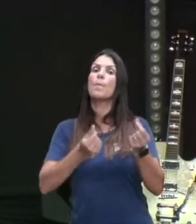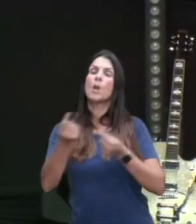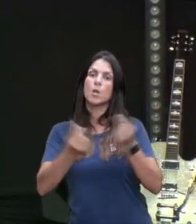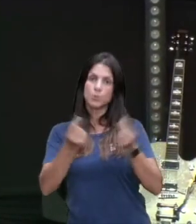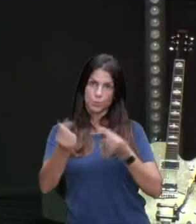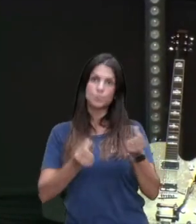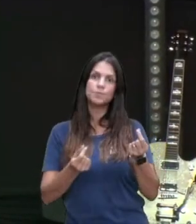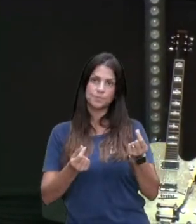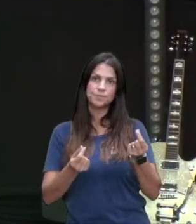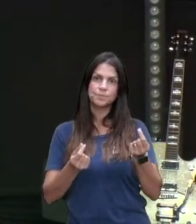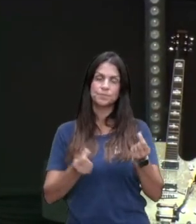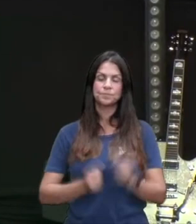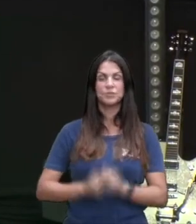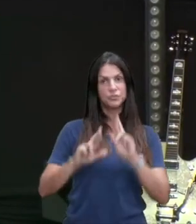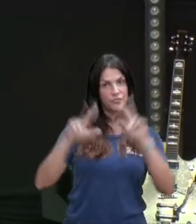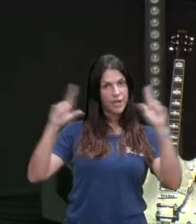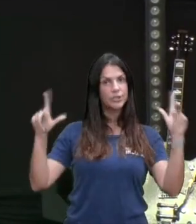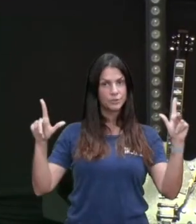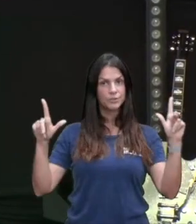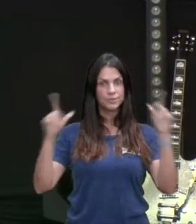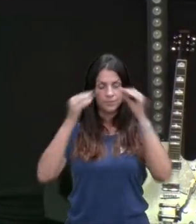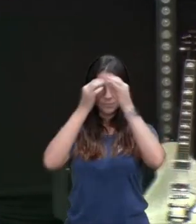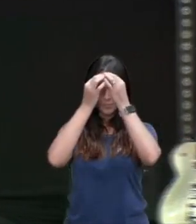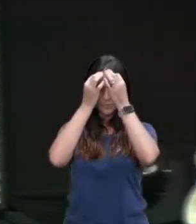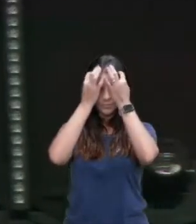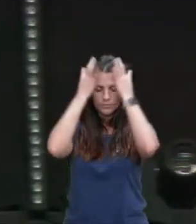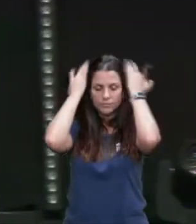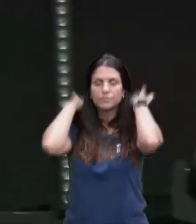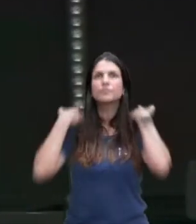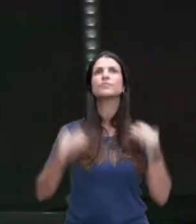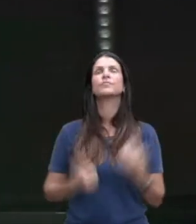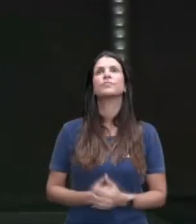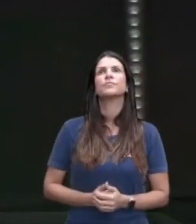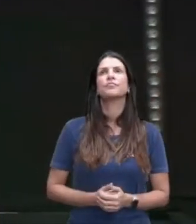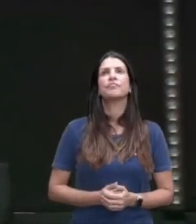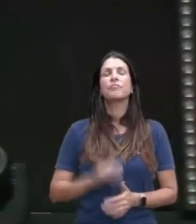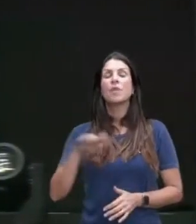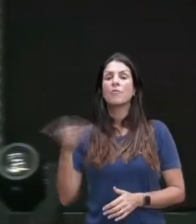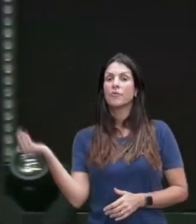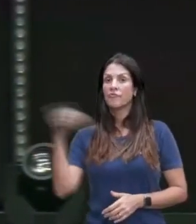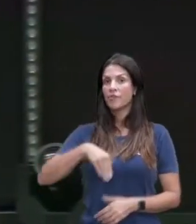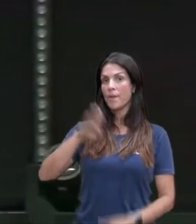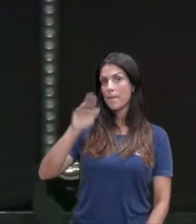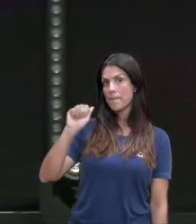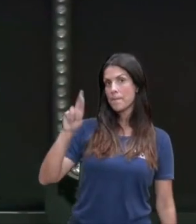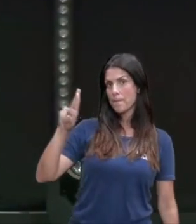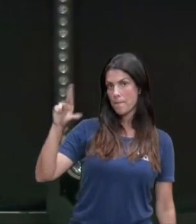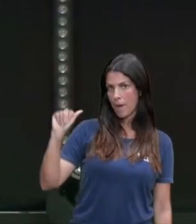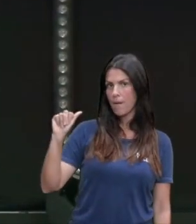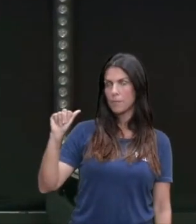consegue vender por 2 e quando eu venho para Barra da Tijuca eu comprei um